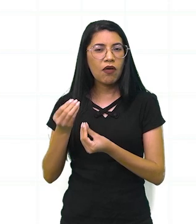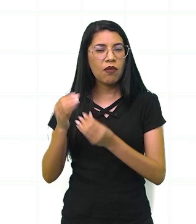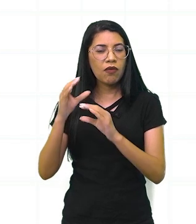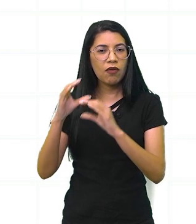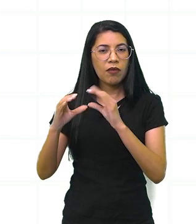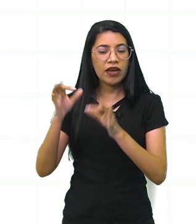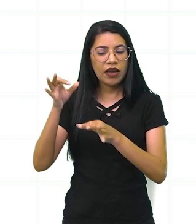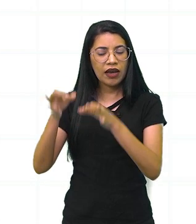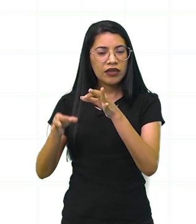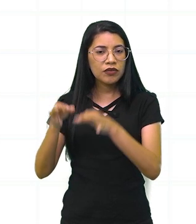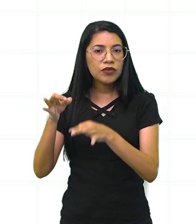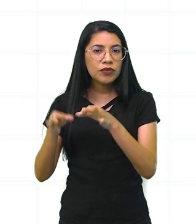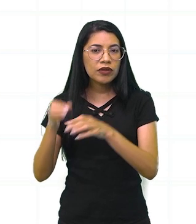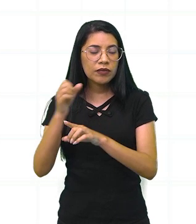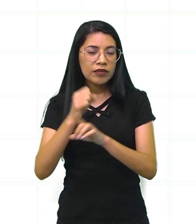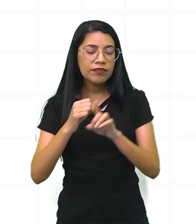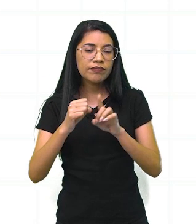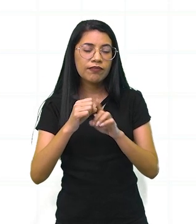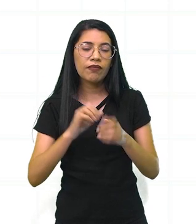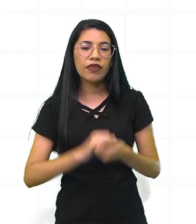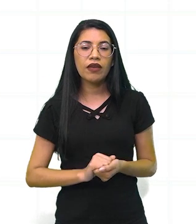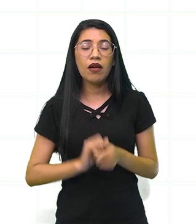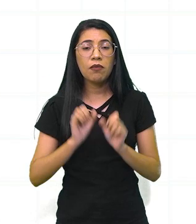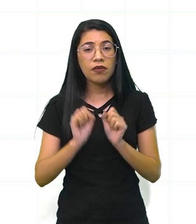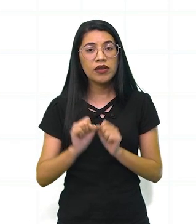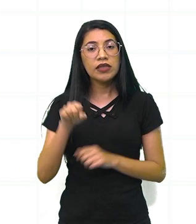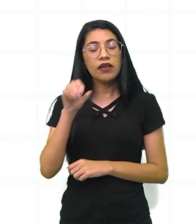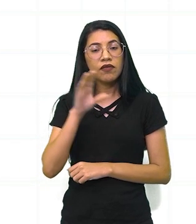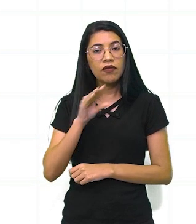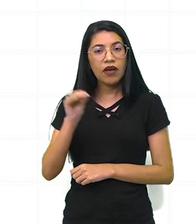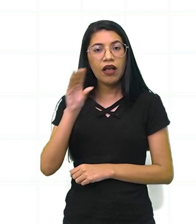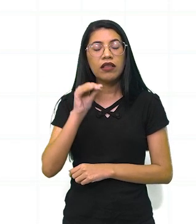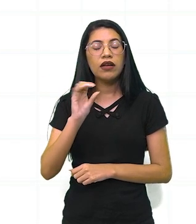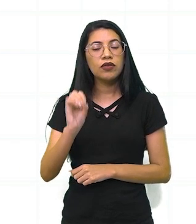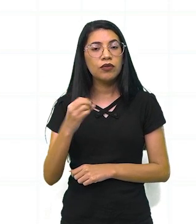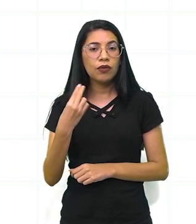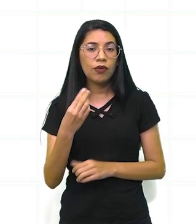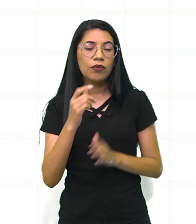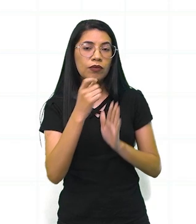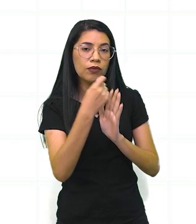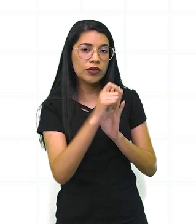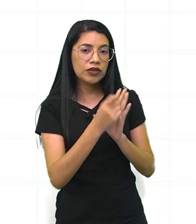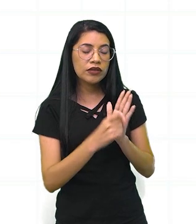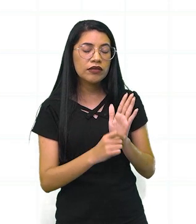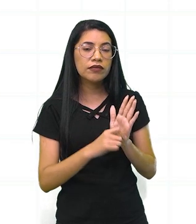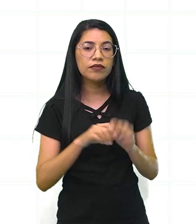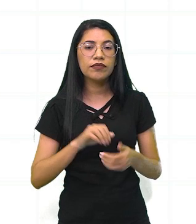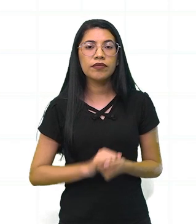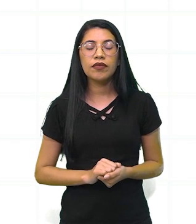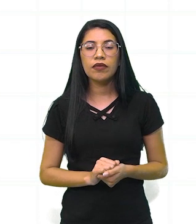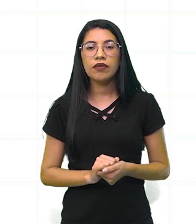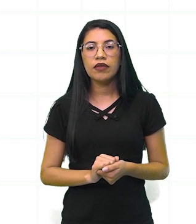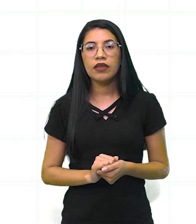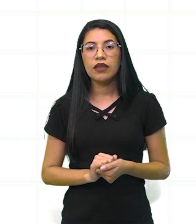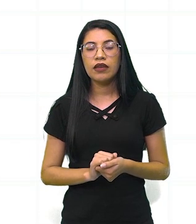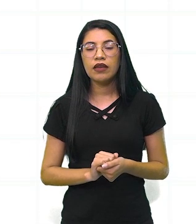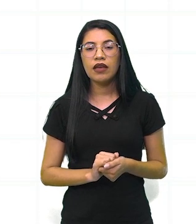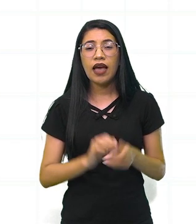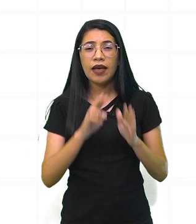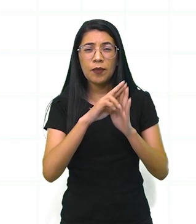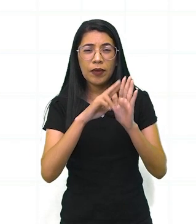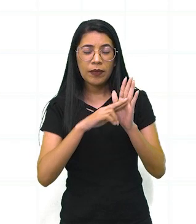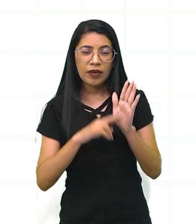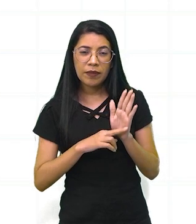ele se comunica seja oralmente seja por escrito o parâmetro desse julgamento é a